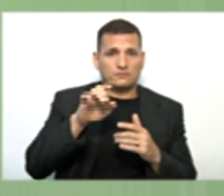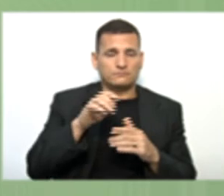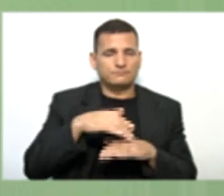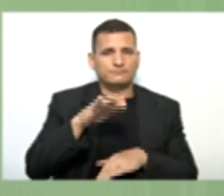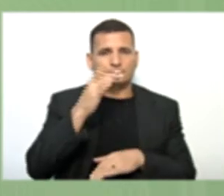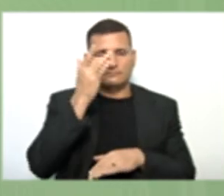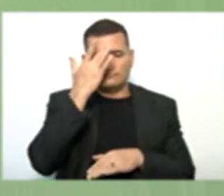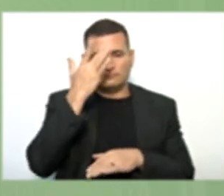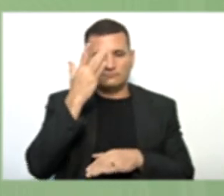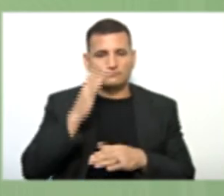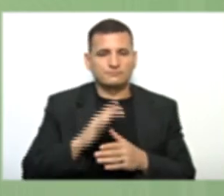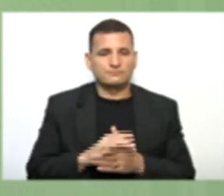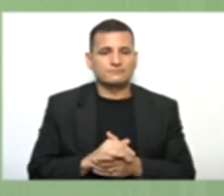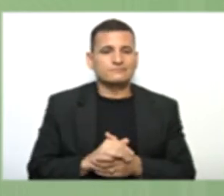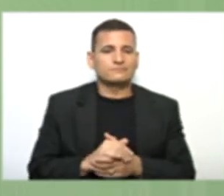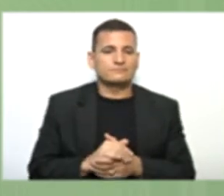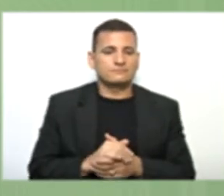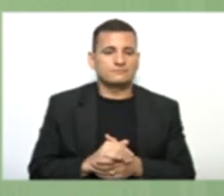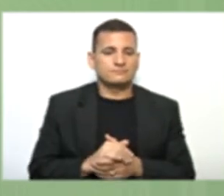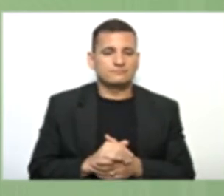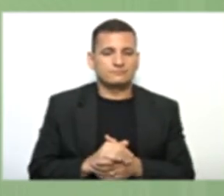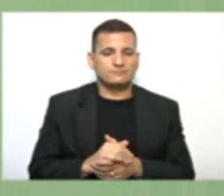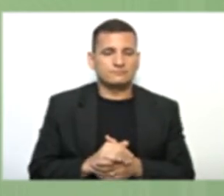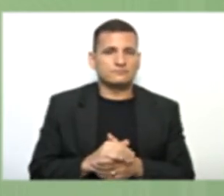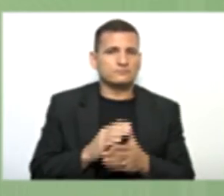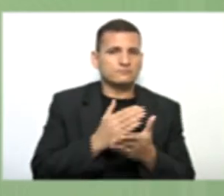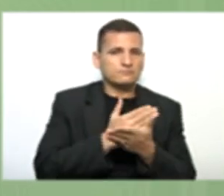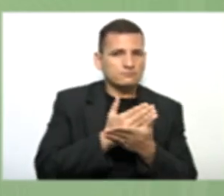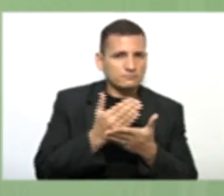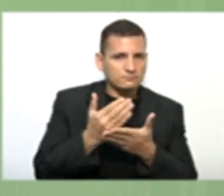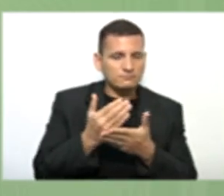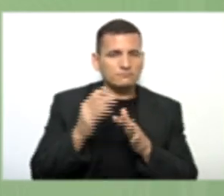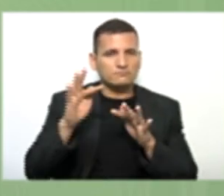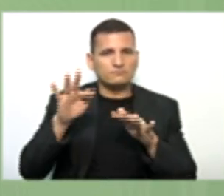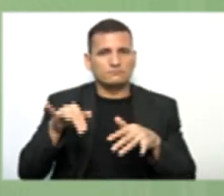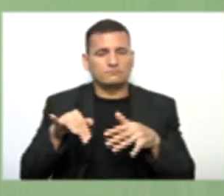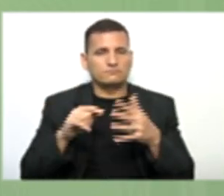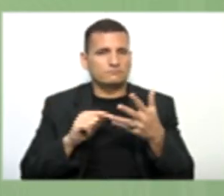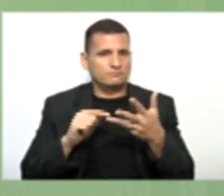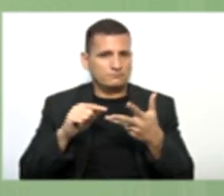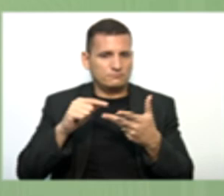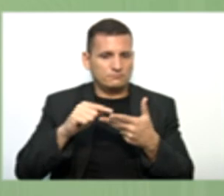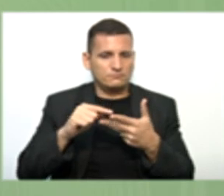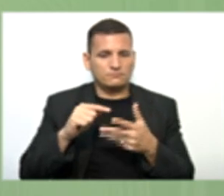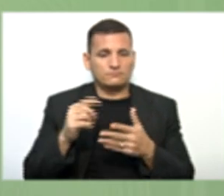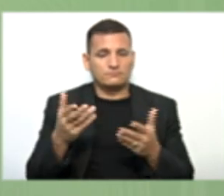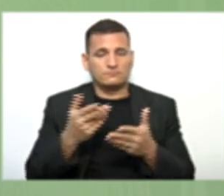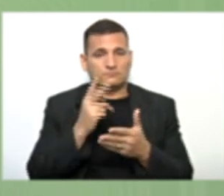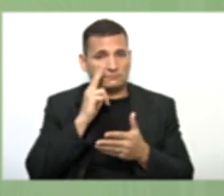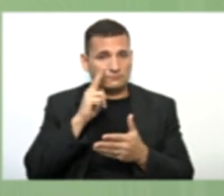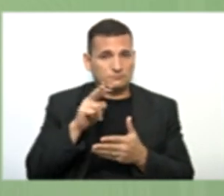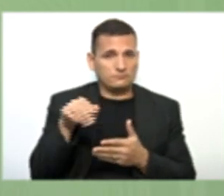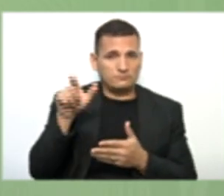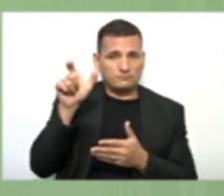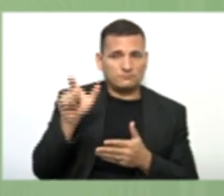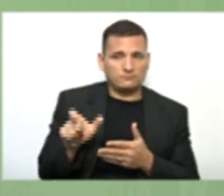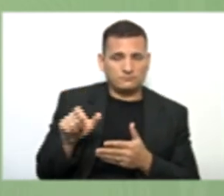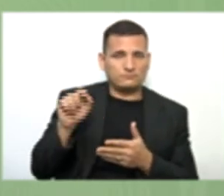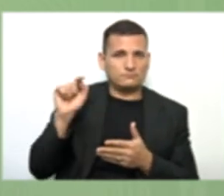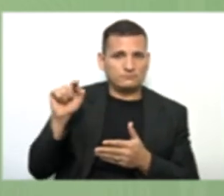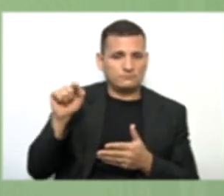bom? Definindo início e fim da contagem. Observe o resultado ao lado. Olha só que